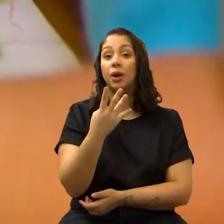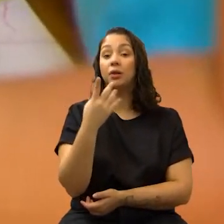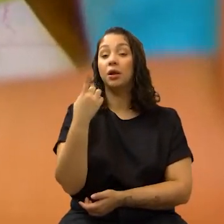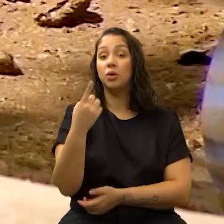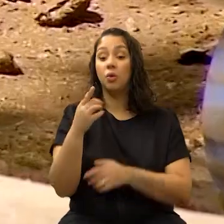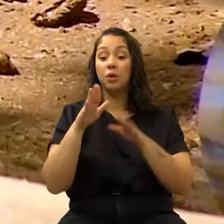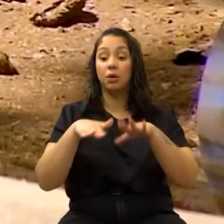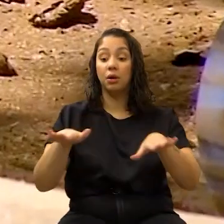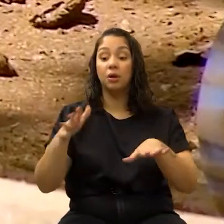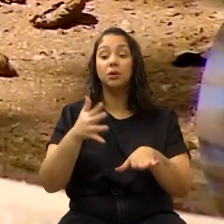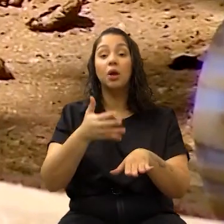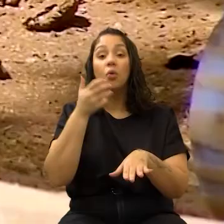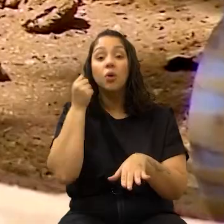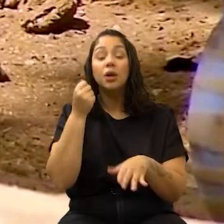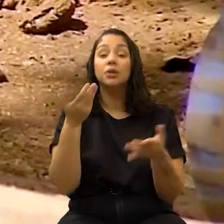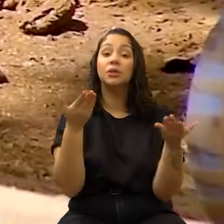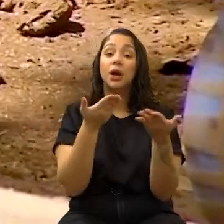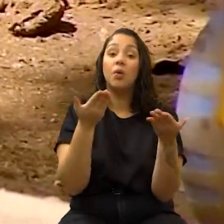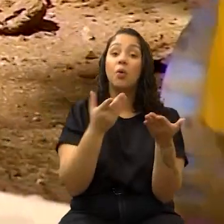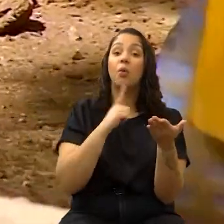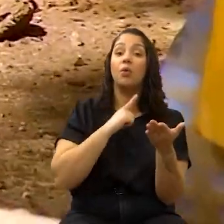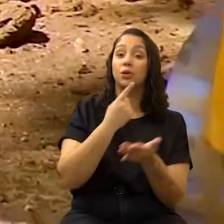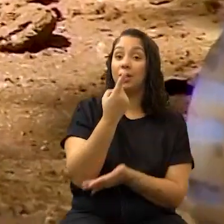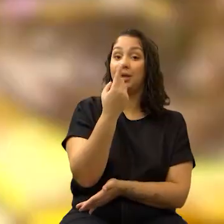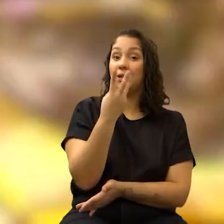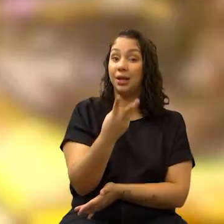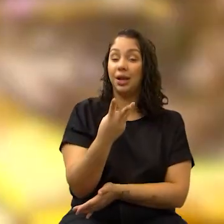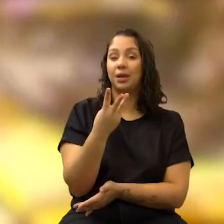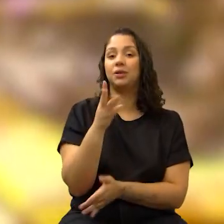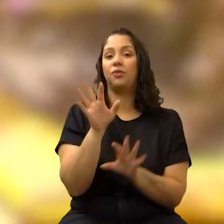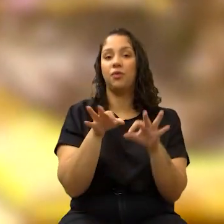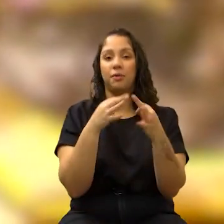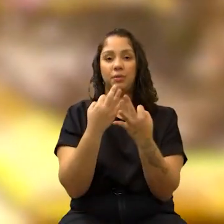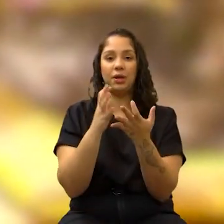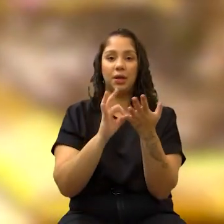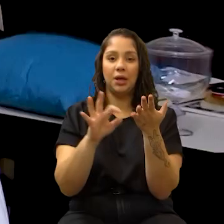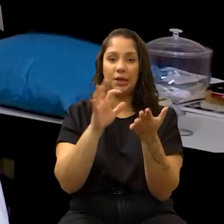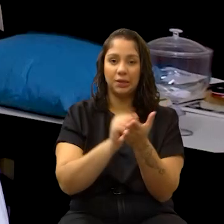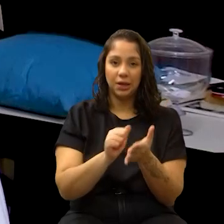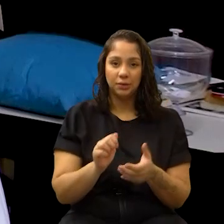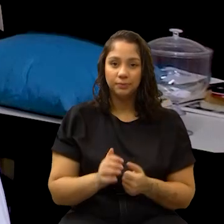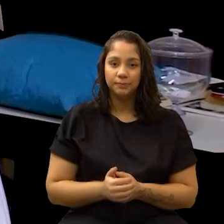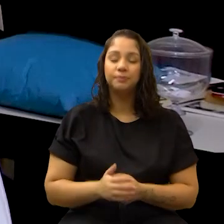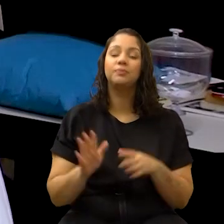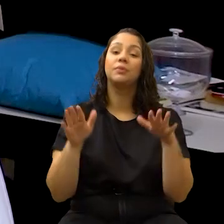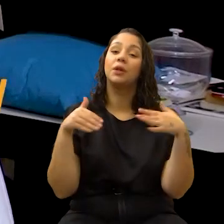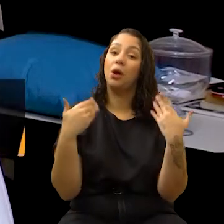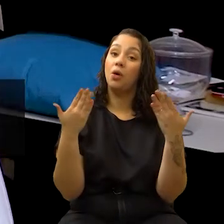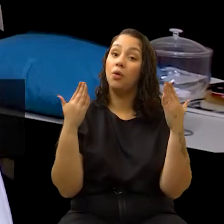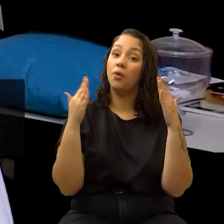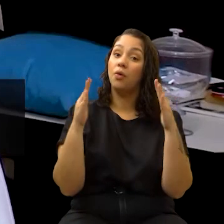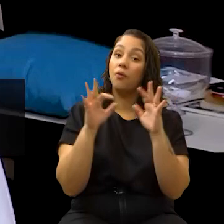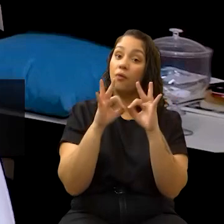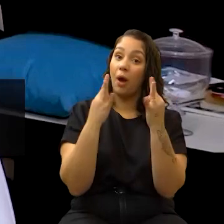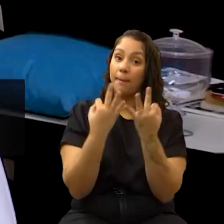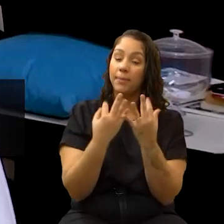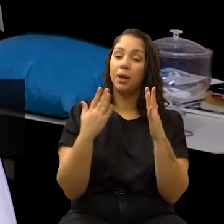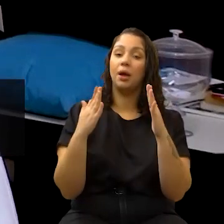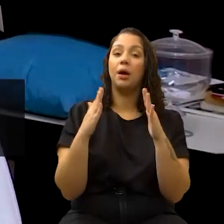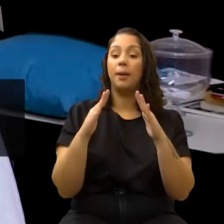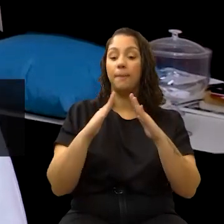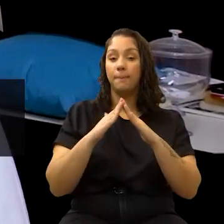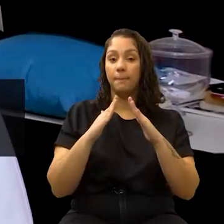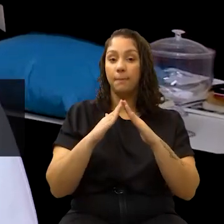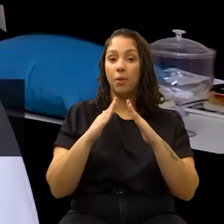foram acolhidas e, no momento, conta com 13 famílias cadastradas. Essas crianças, então, elas residem, né,